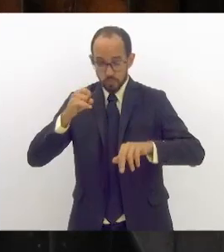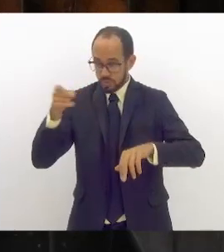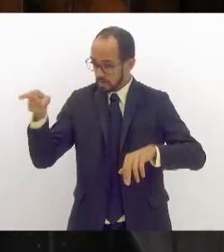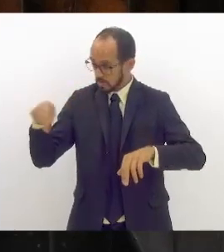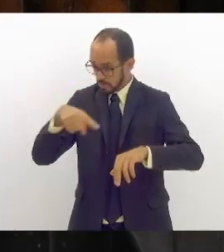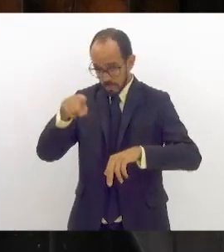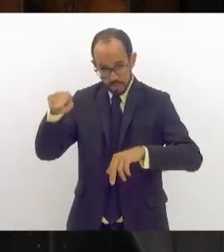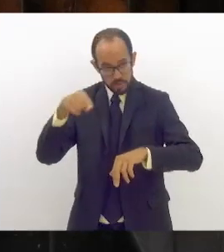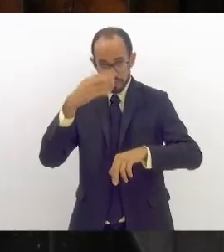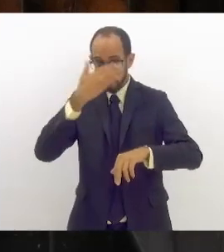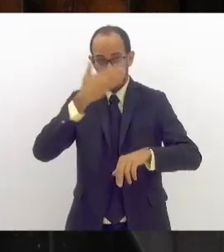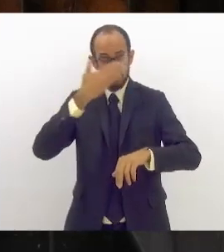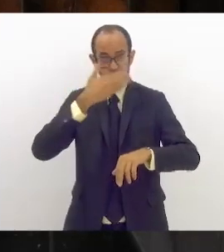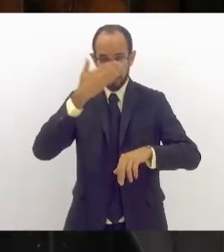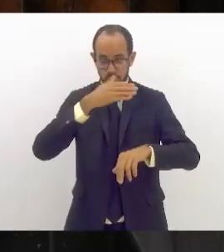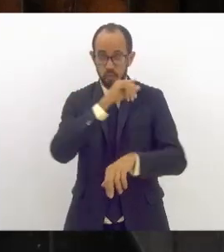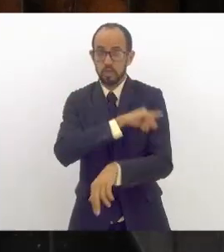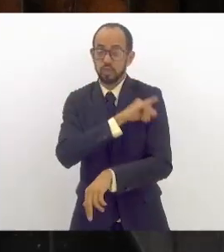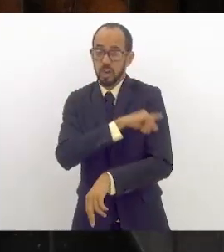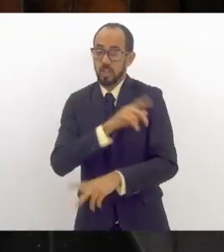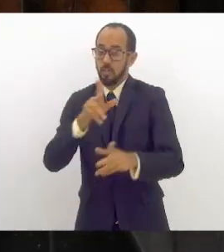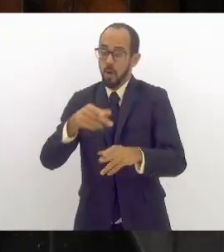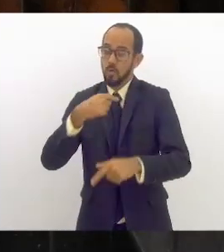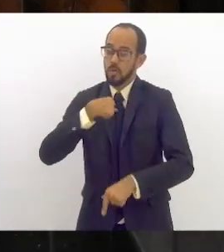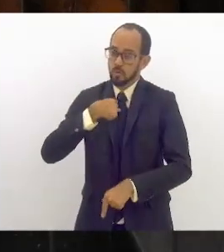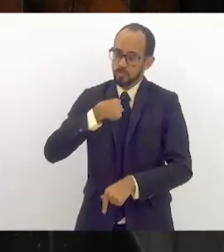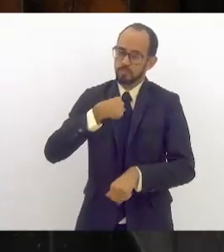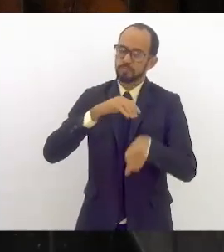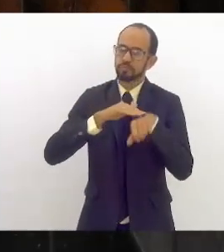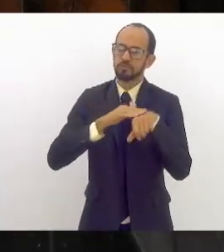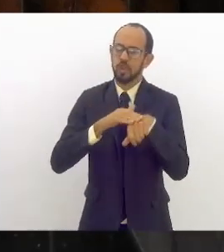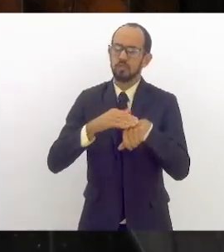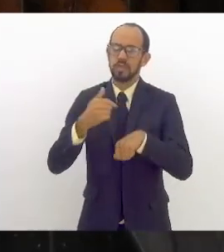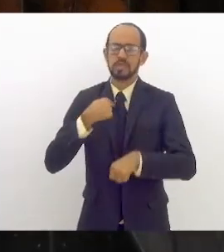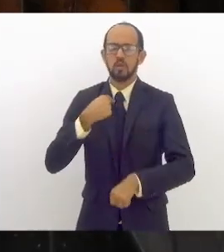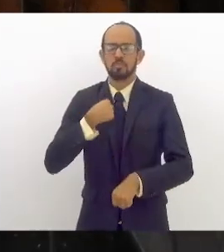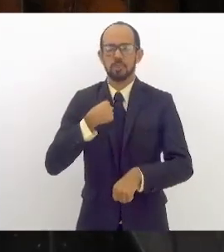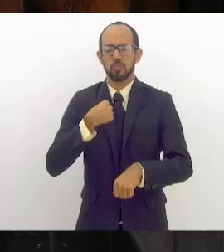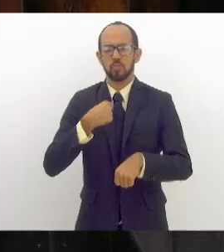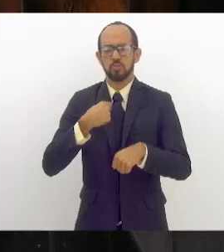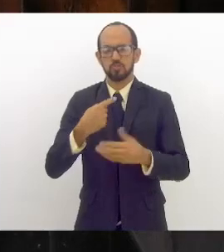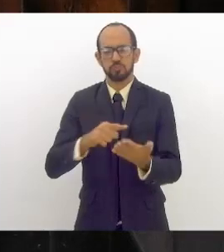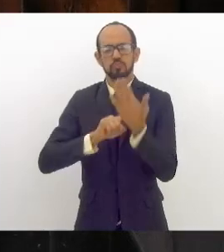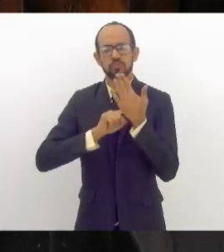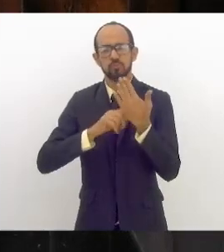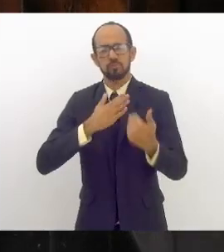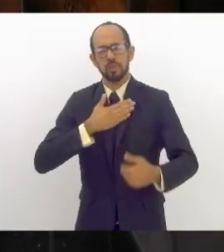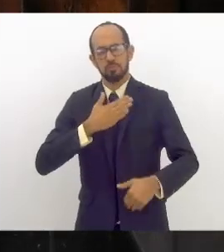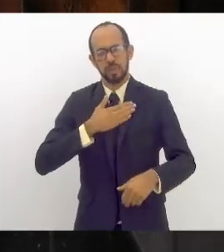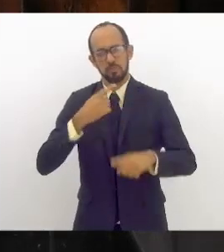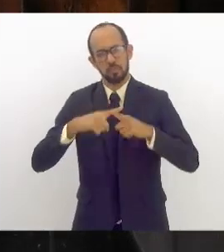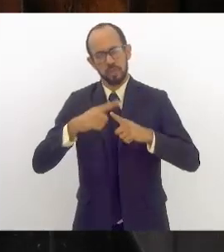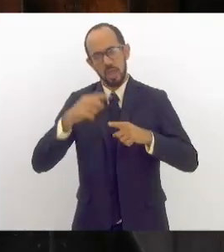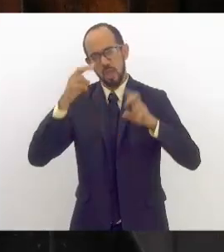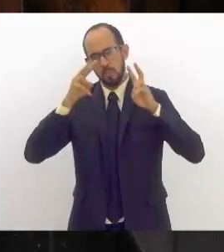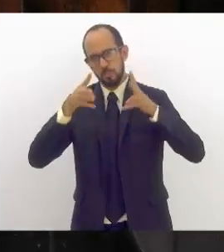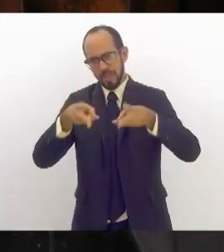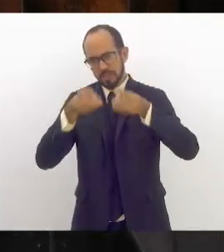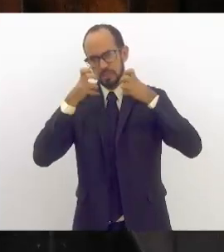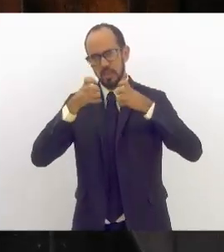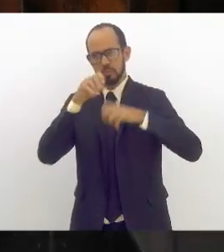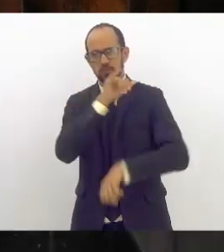o Rio de Janeiro da forma que eu tô Conversem comigo me mostre porque eu estou enxergando um Rio de